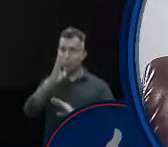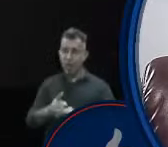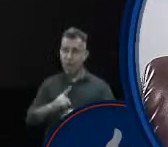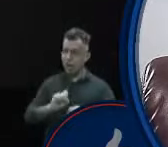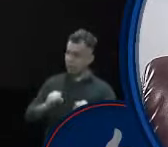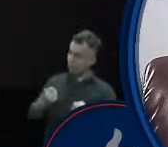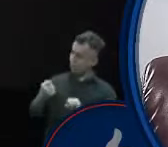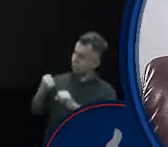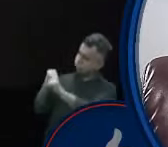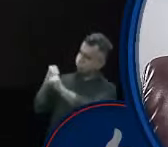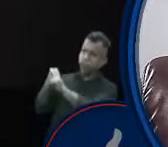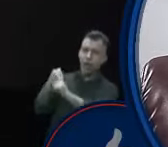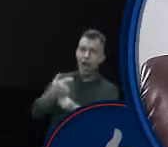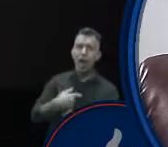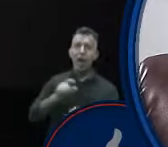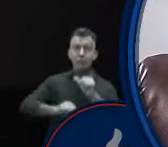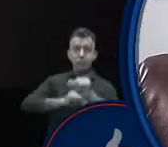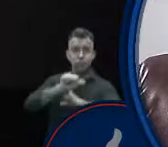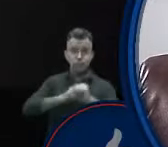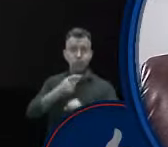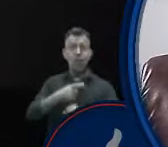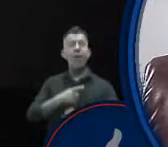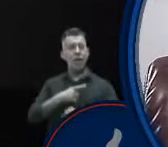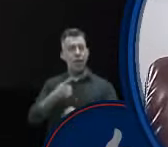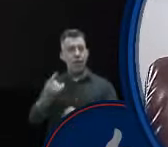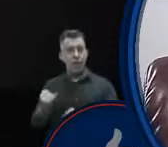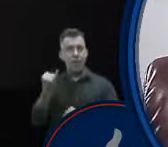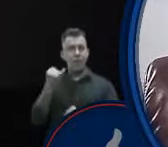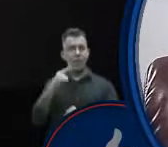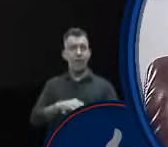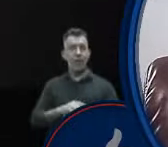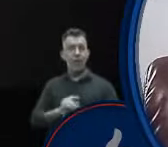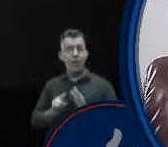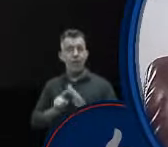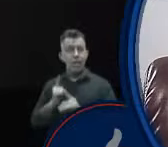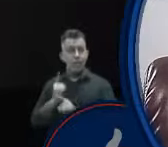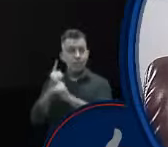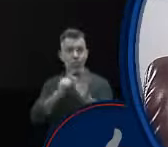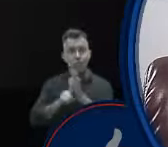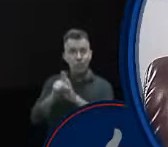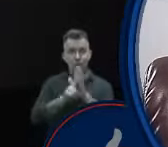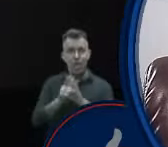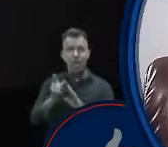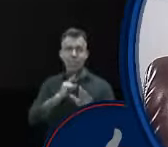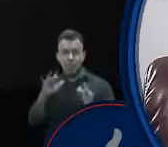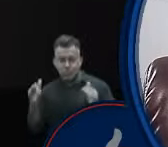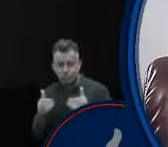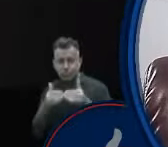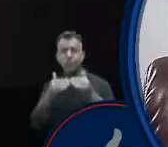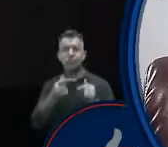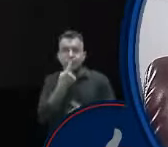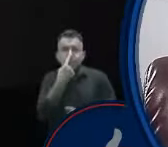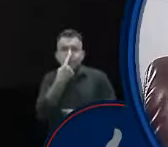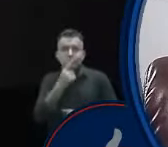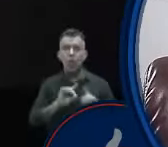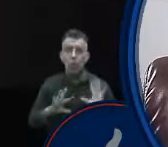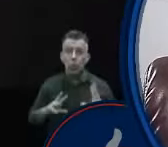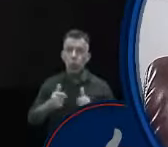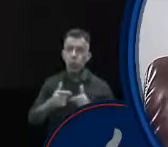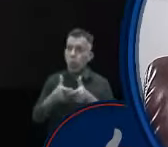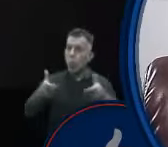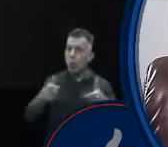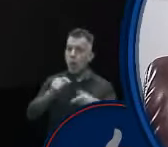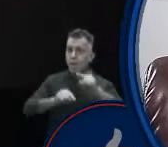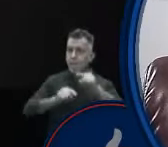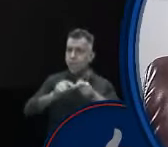ser revitalizadas, é isso aí, têm uma Manoel. Vantagem extra. Descobrimos, por pesquisas, que elas têm uma afinidade enorme com a amplitude